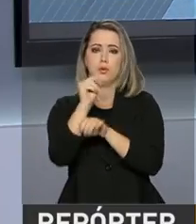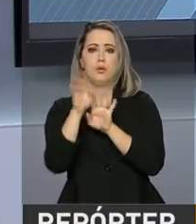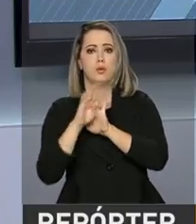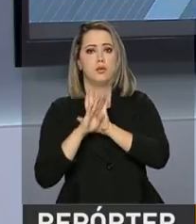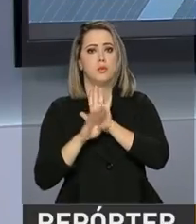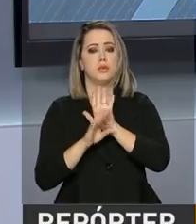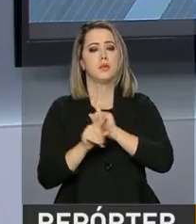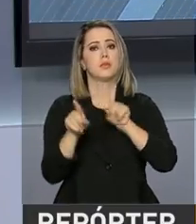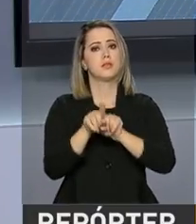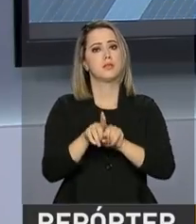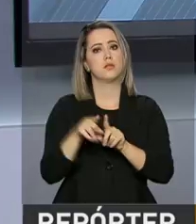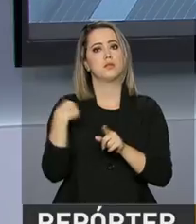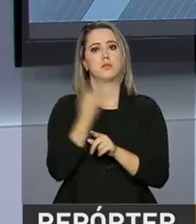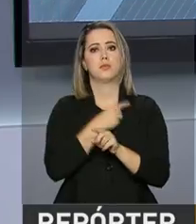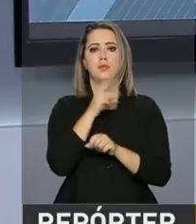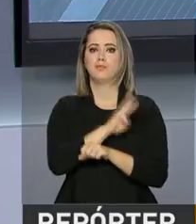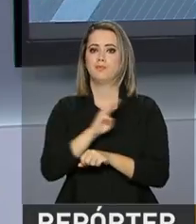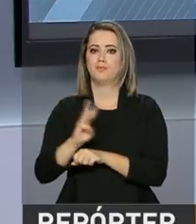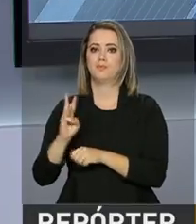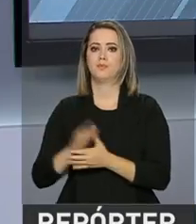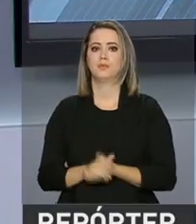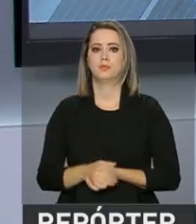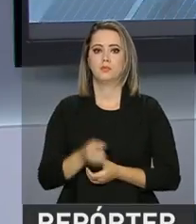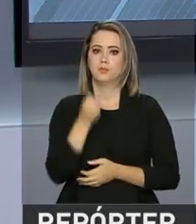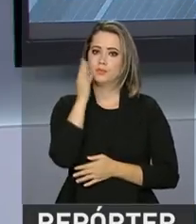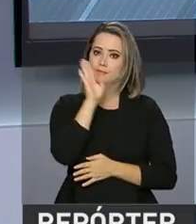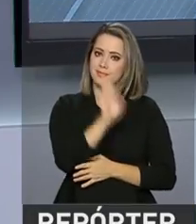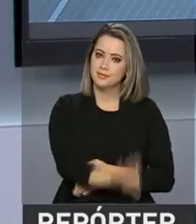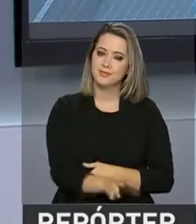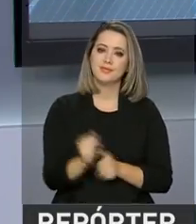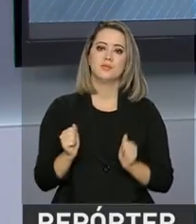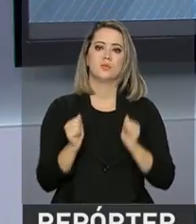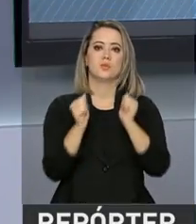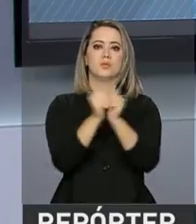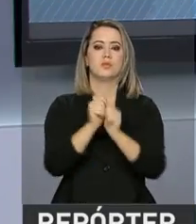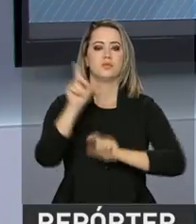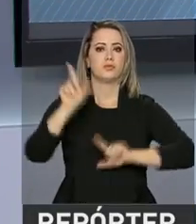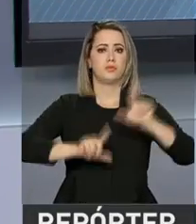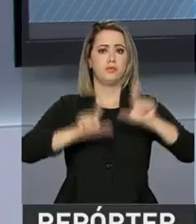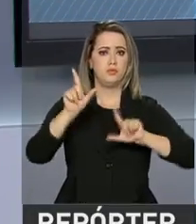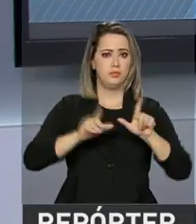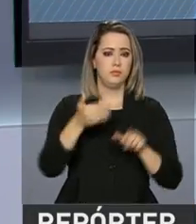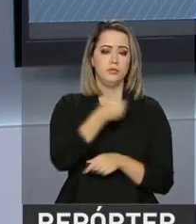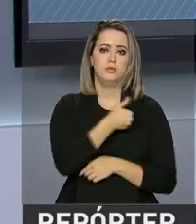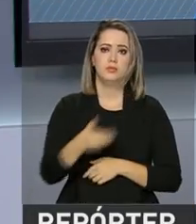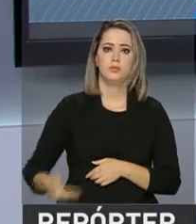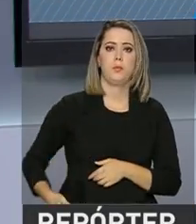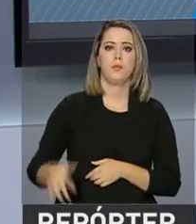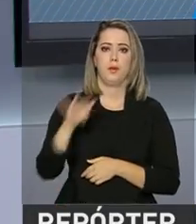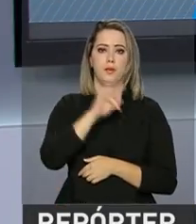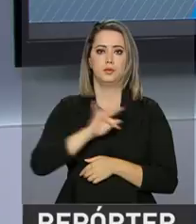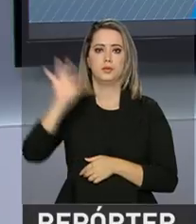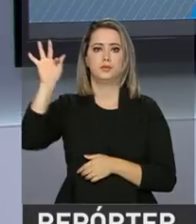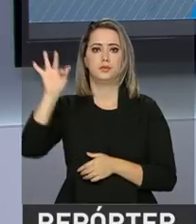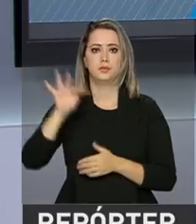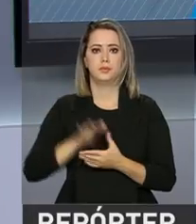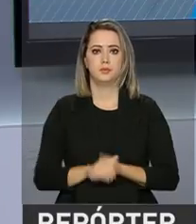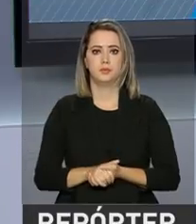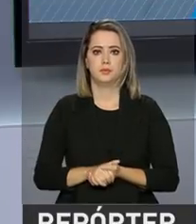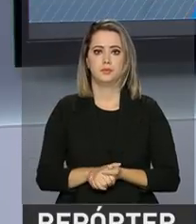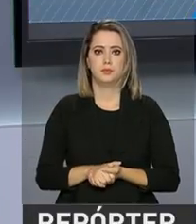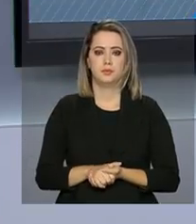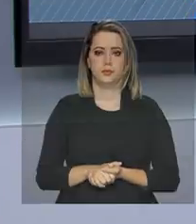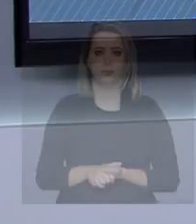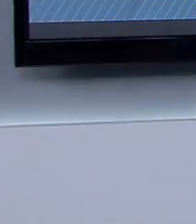a programação também está em nossa página na internet Uma boa tarde para você e continue com a gente aqui na NBR a TV do Governo